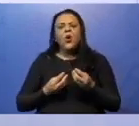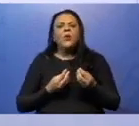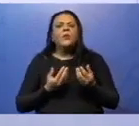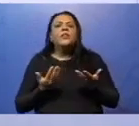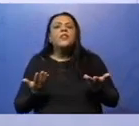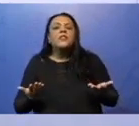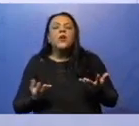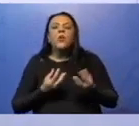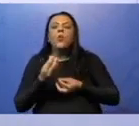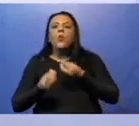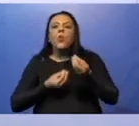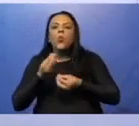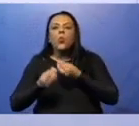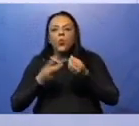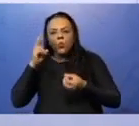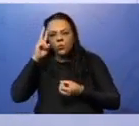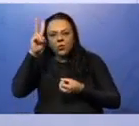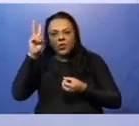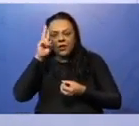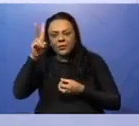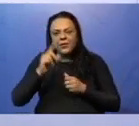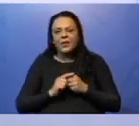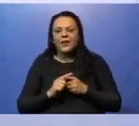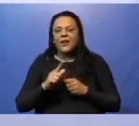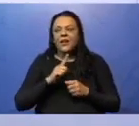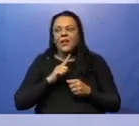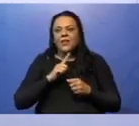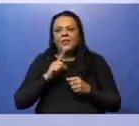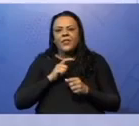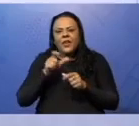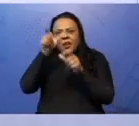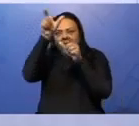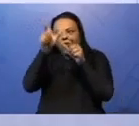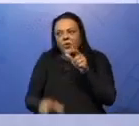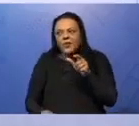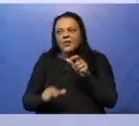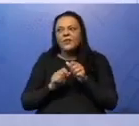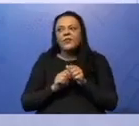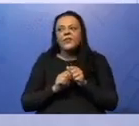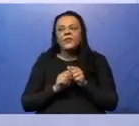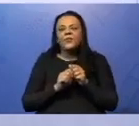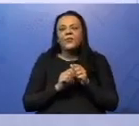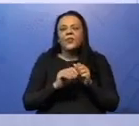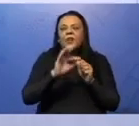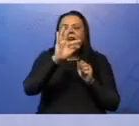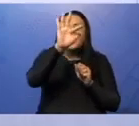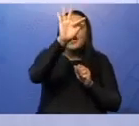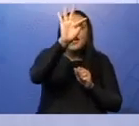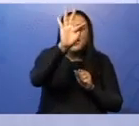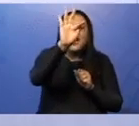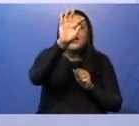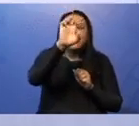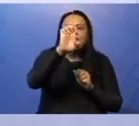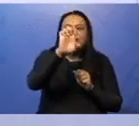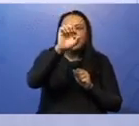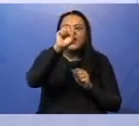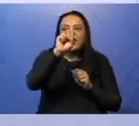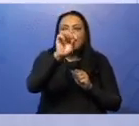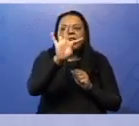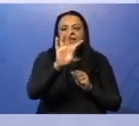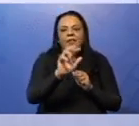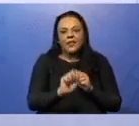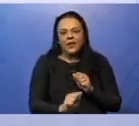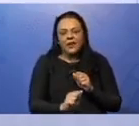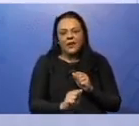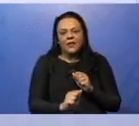sigla que fica facinho para vocês decorarem aí, ó. É festa PPCVV. Como assim? Cada